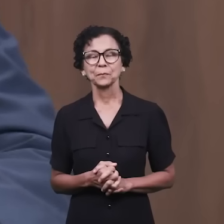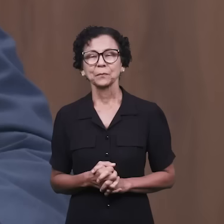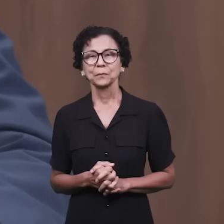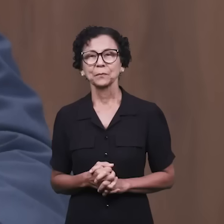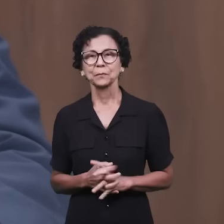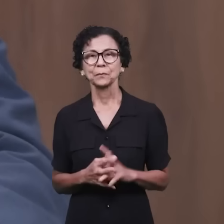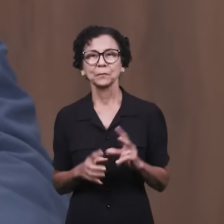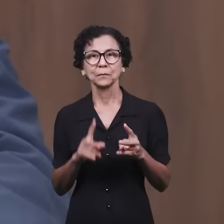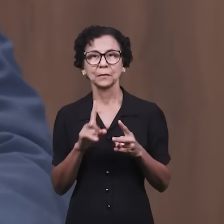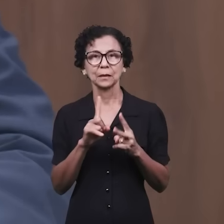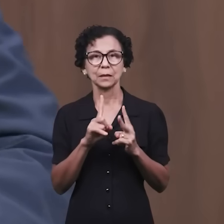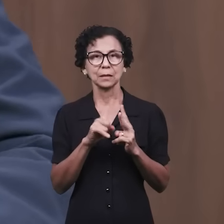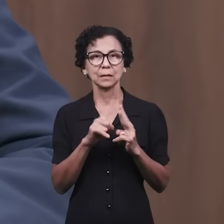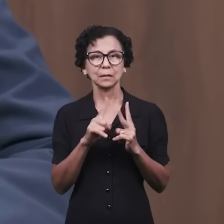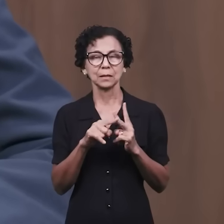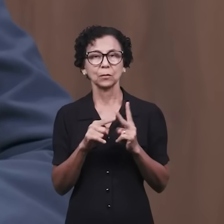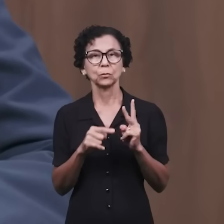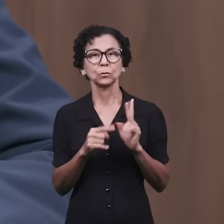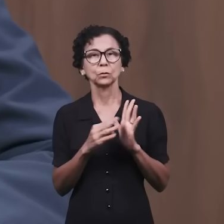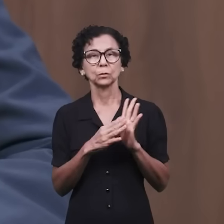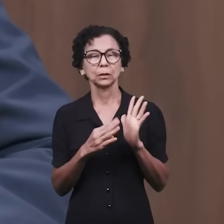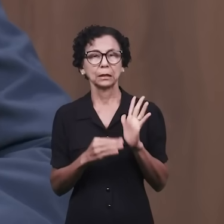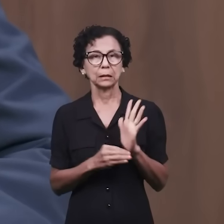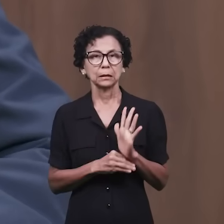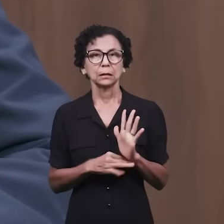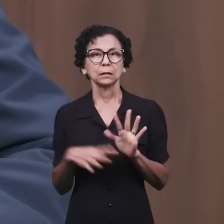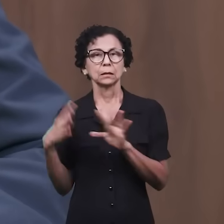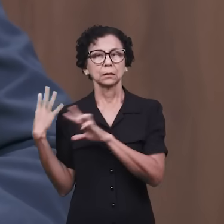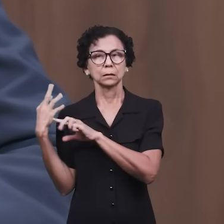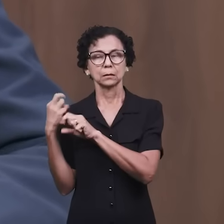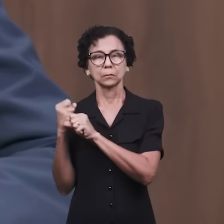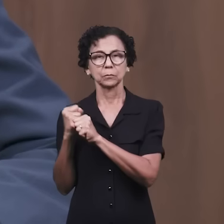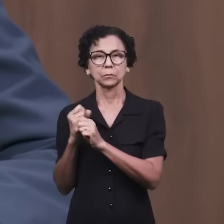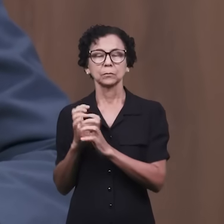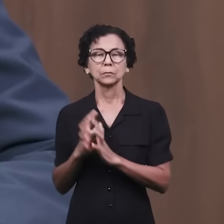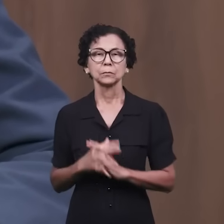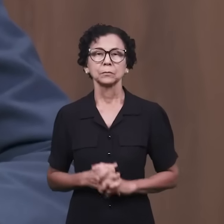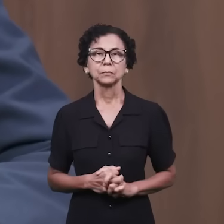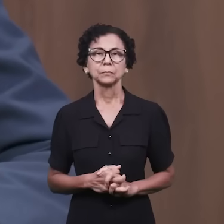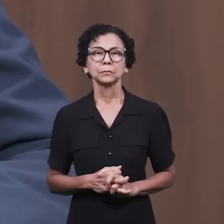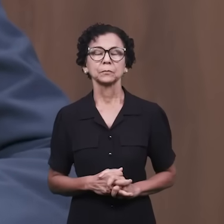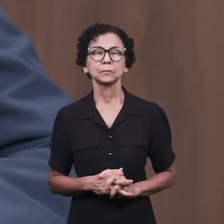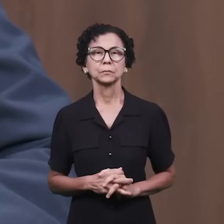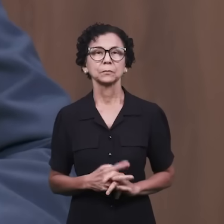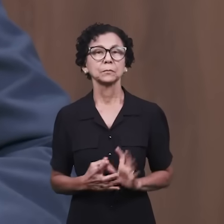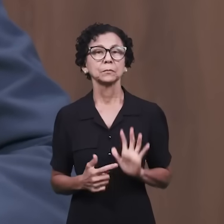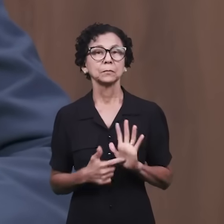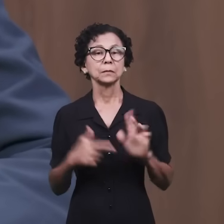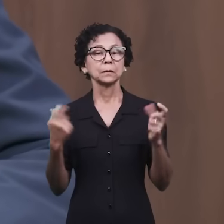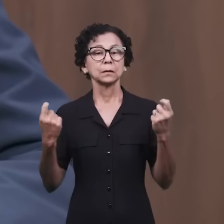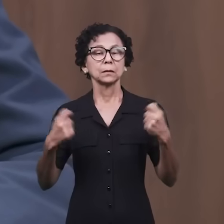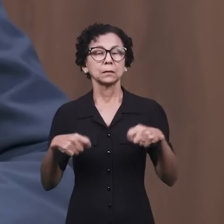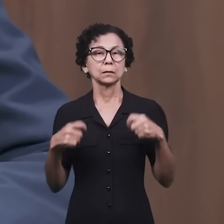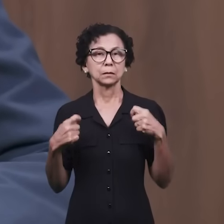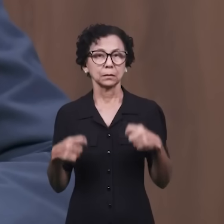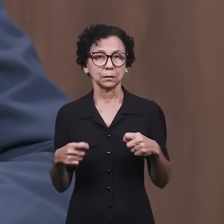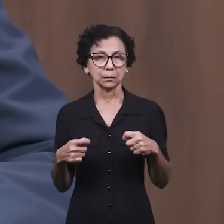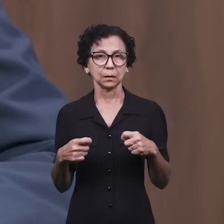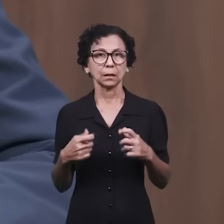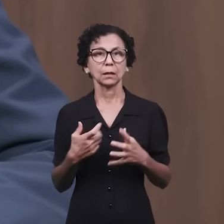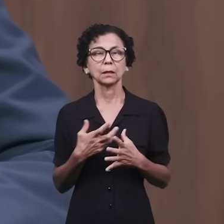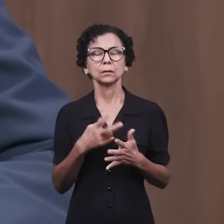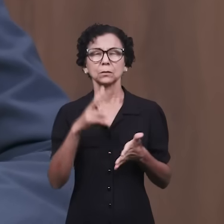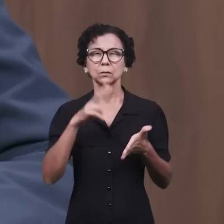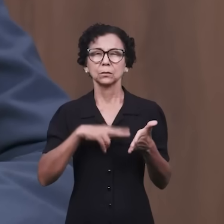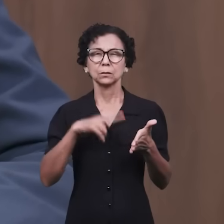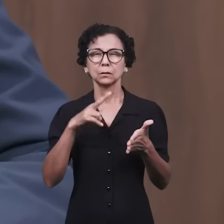ratificando tudo que foi dito, né, nos dois, mostrando a necessidade para os irmãos ler a palavra,